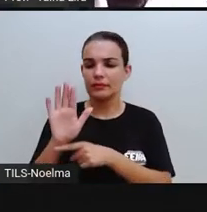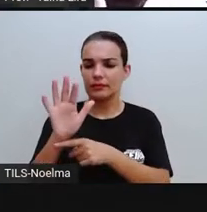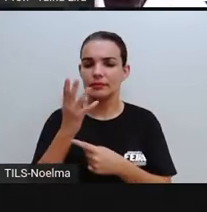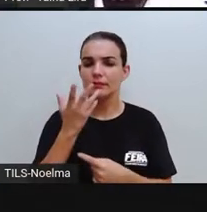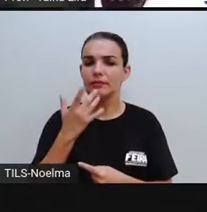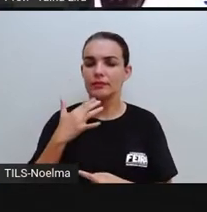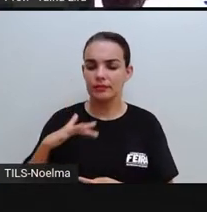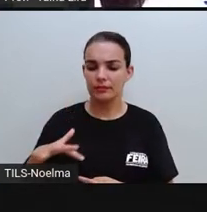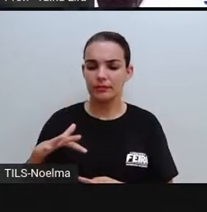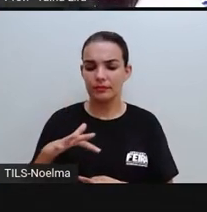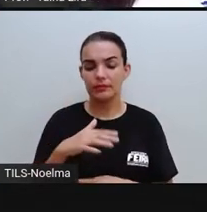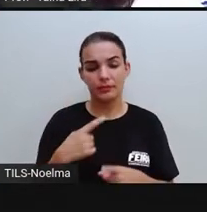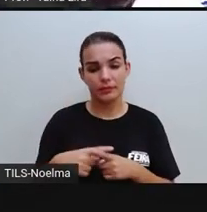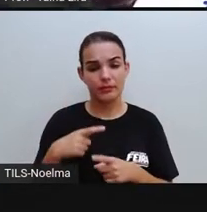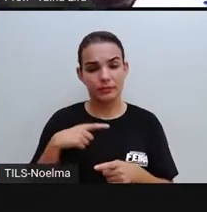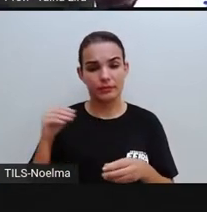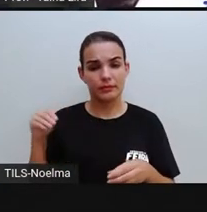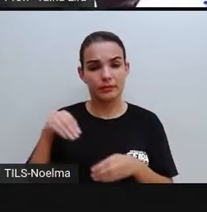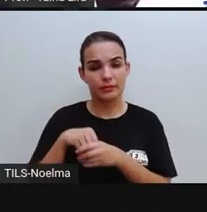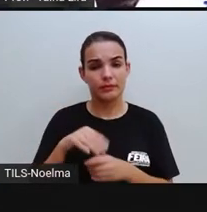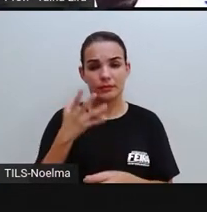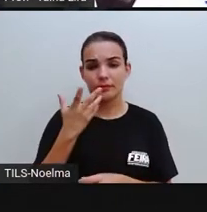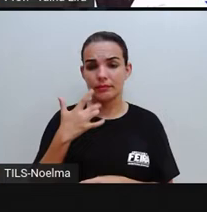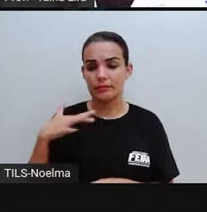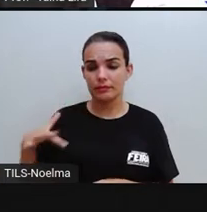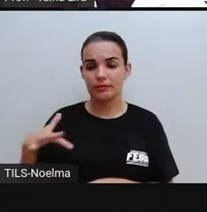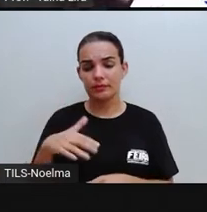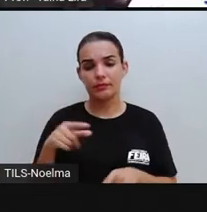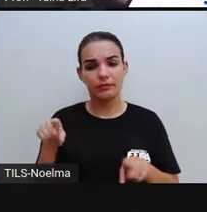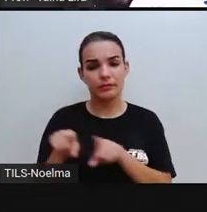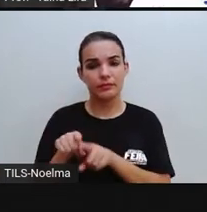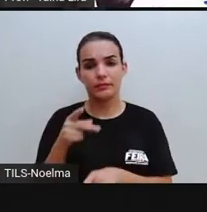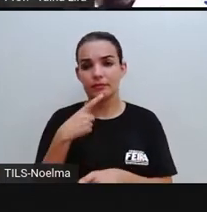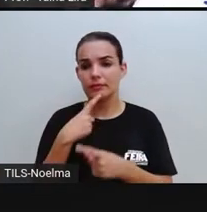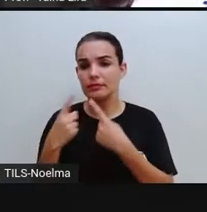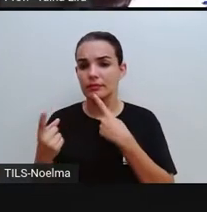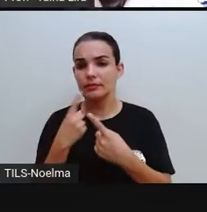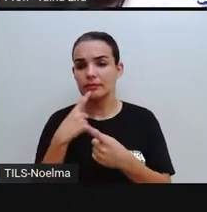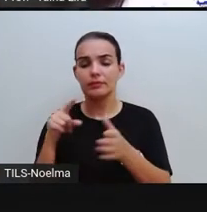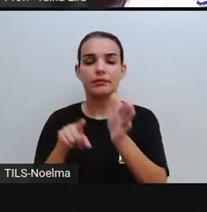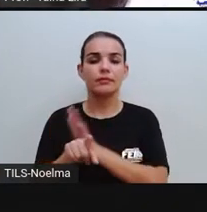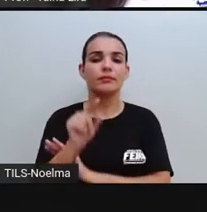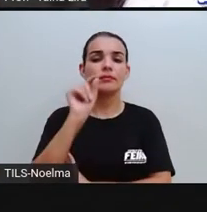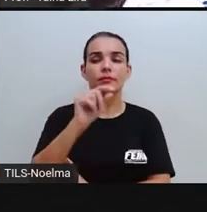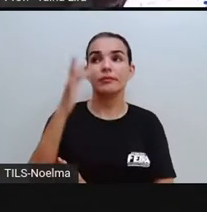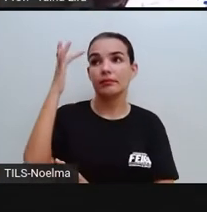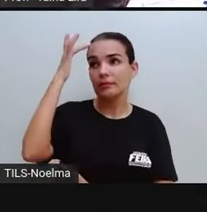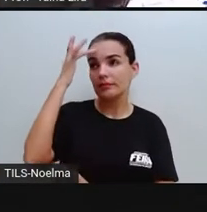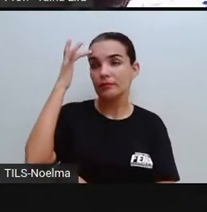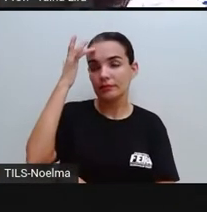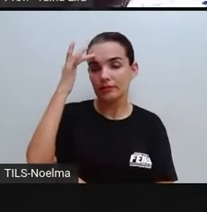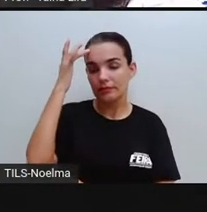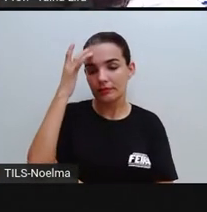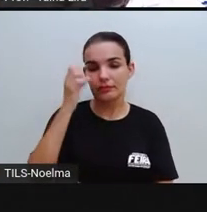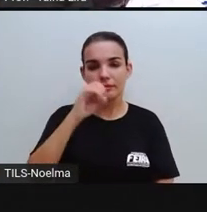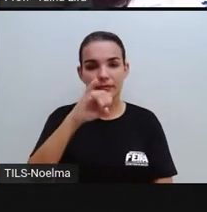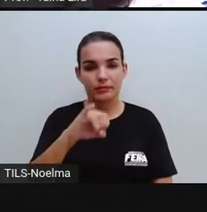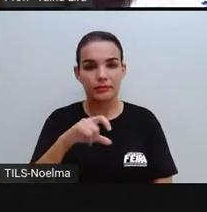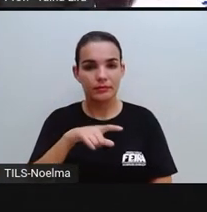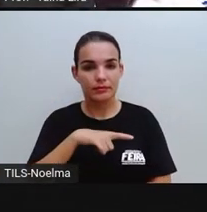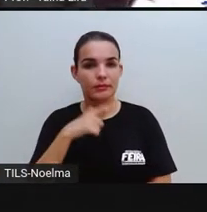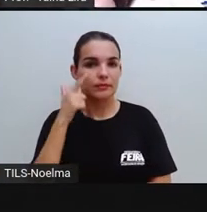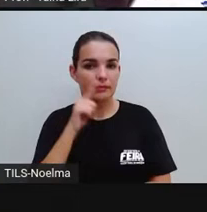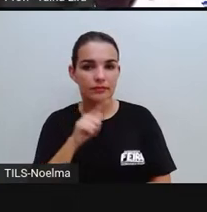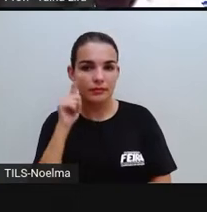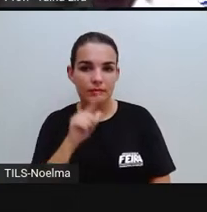vez que tem uma criança ali também sendo entrevistada, né? Ou seja, perguntando o que é que a criança acha, se ela está